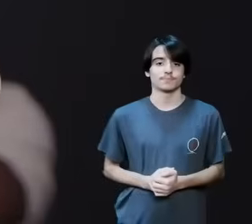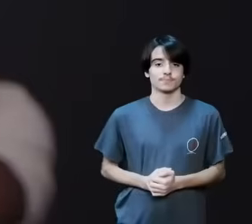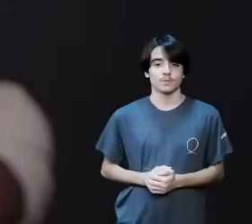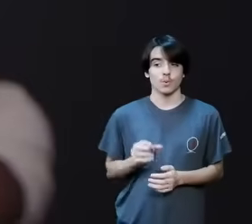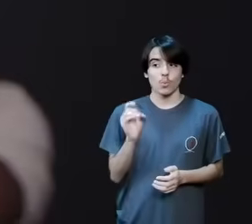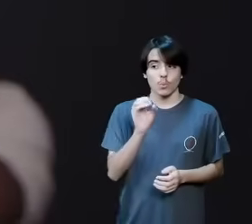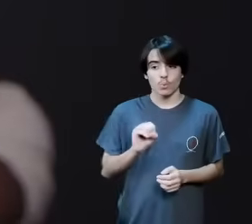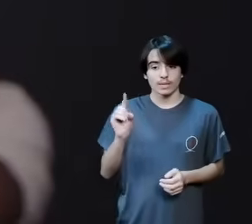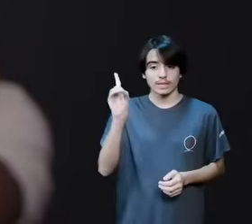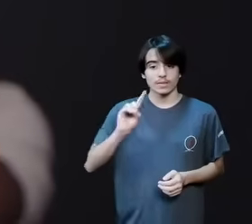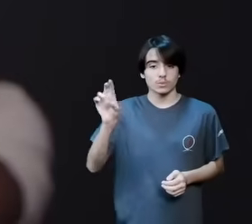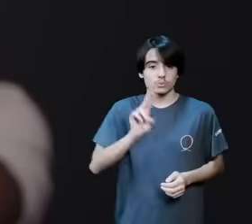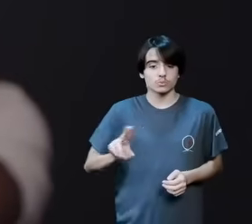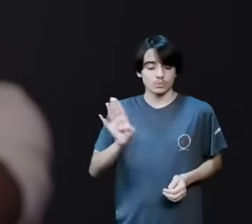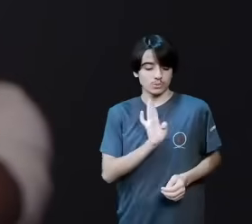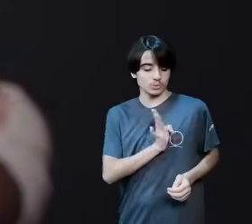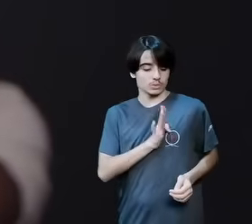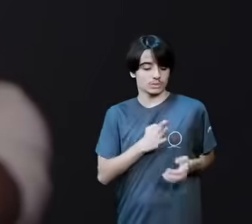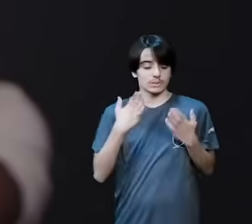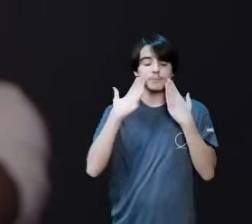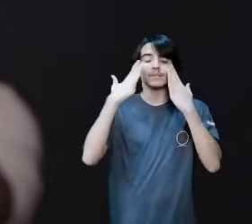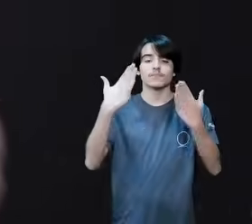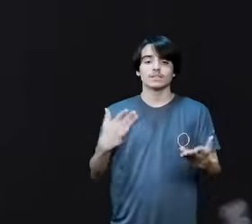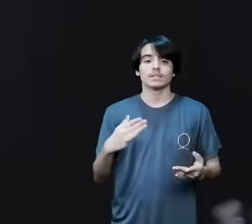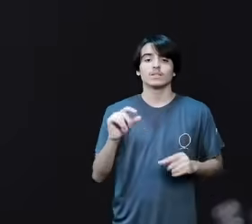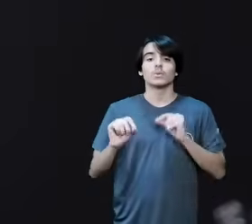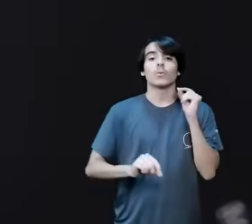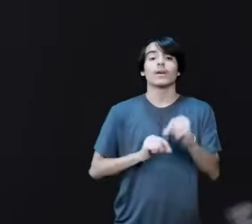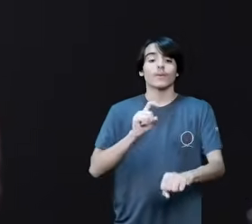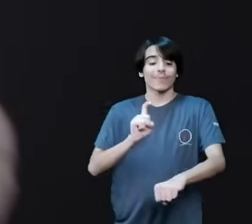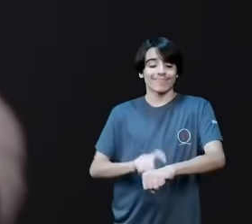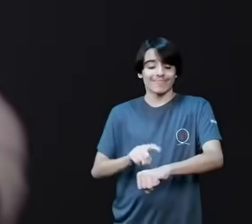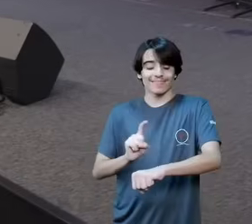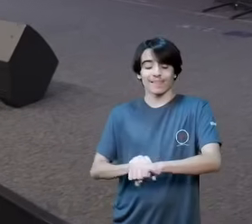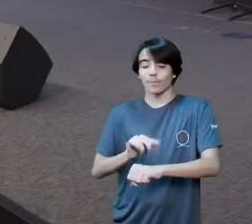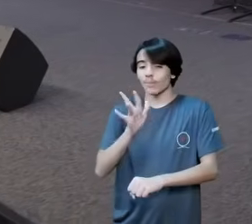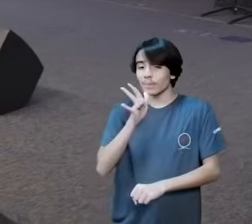Deus usou para que os corações se manifestassem foi o tempo.